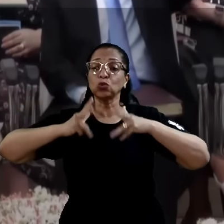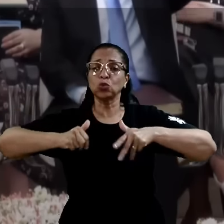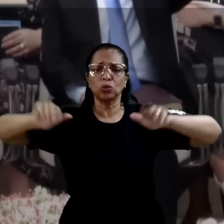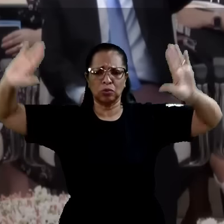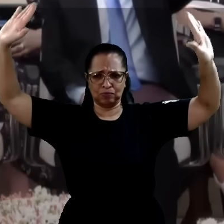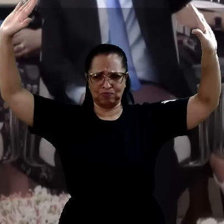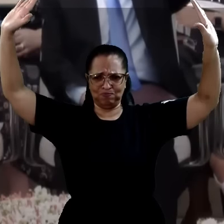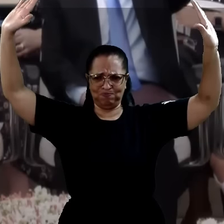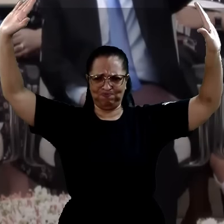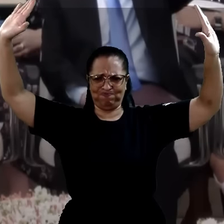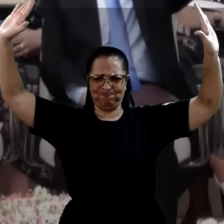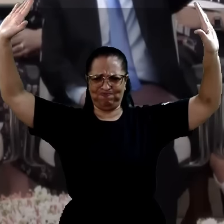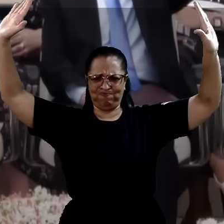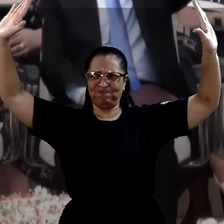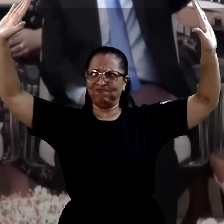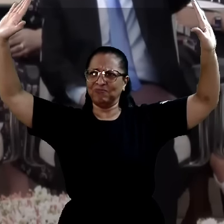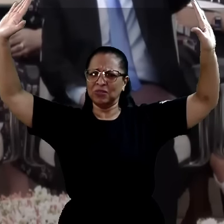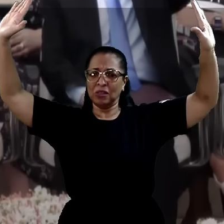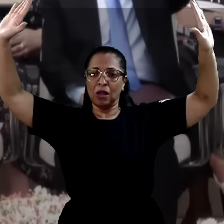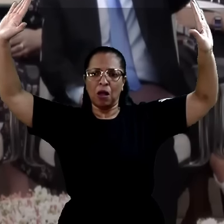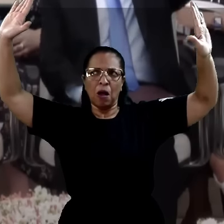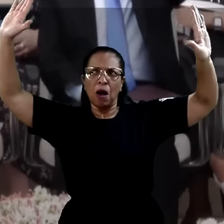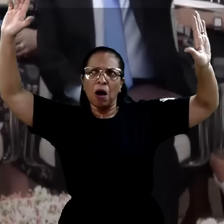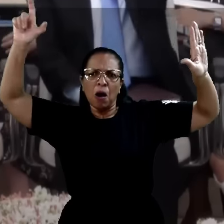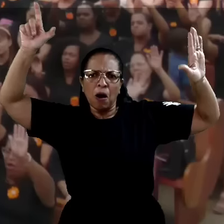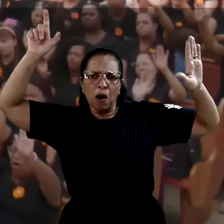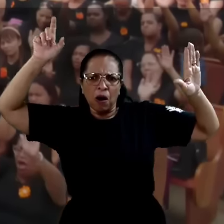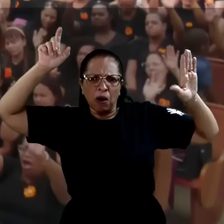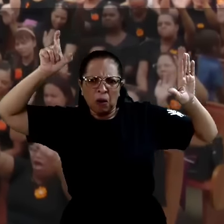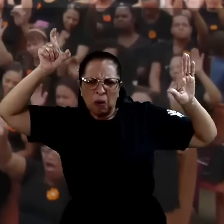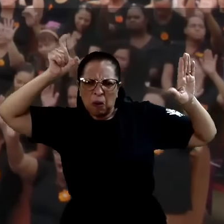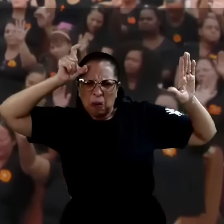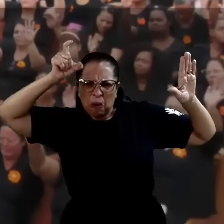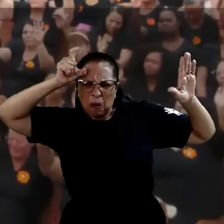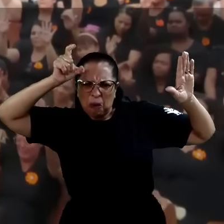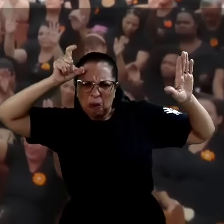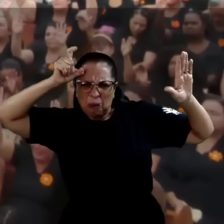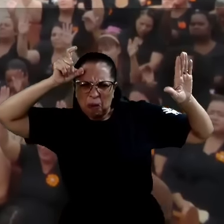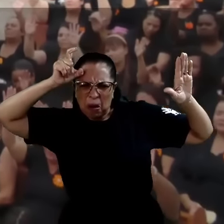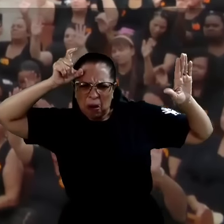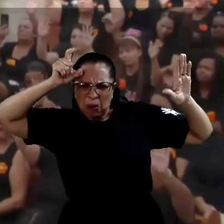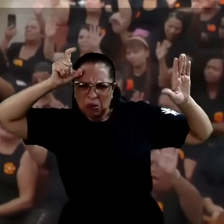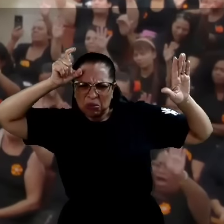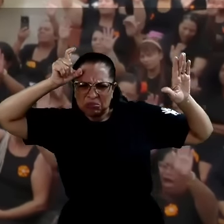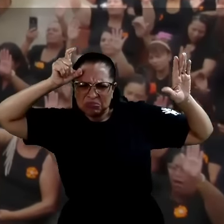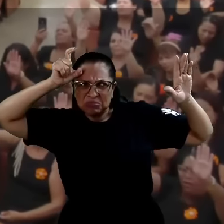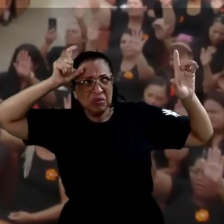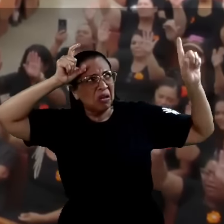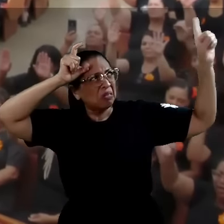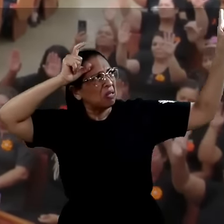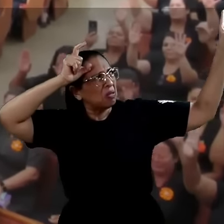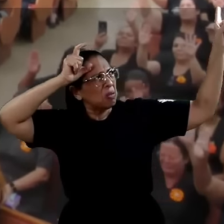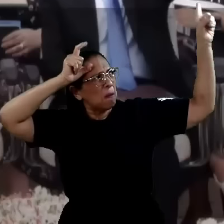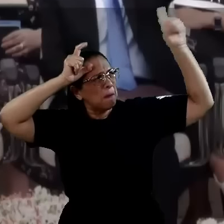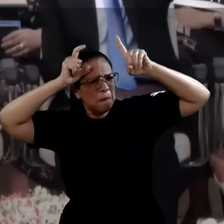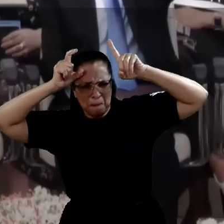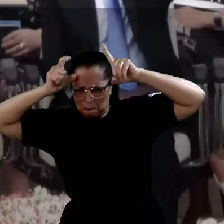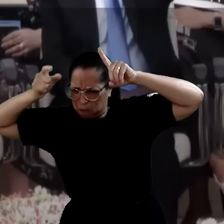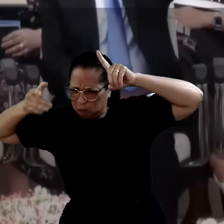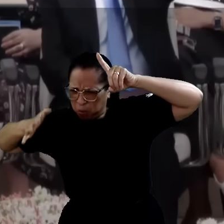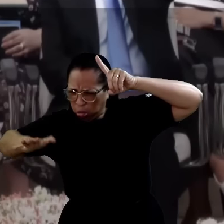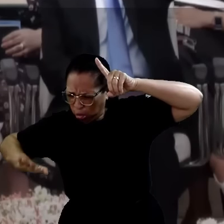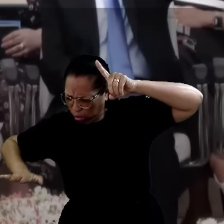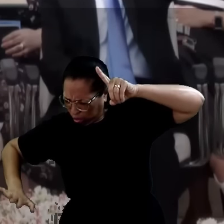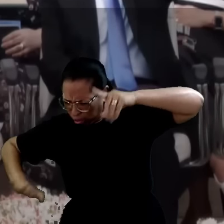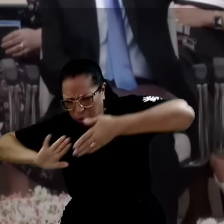alguma chegará tua tenda aqui hoje Ó é assim que ele faz é simples assim ele tá quebrando maldição